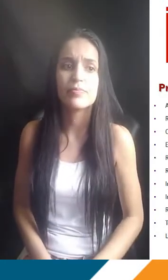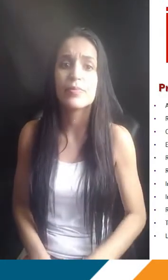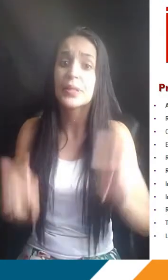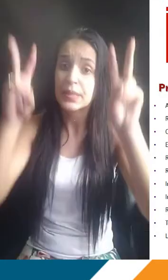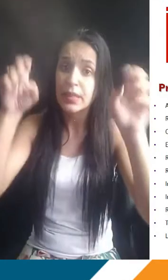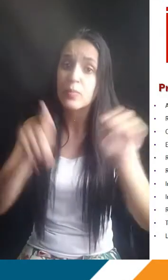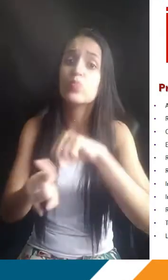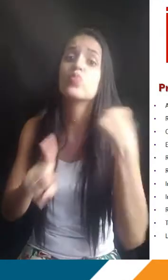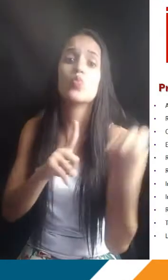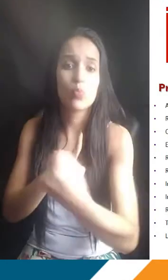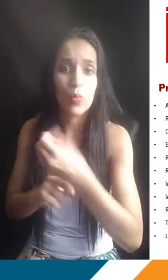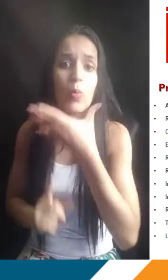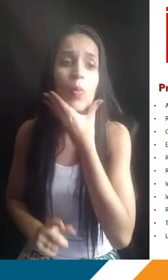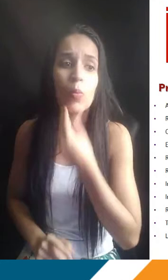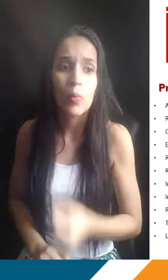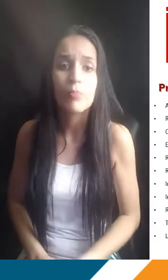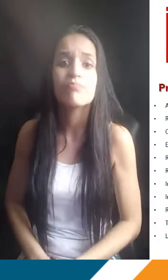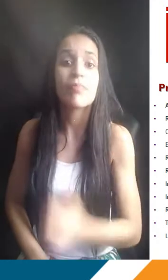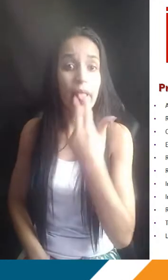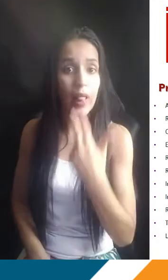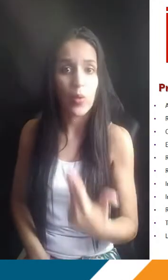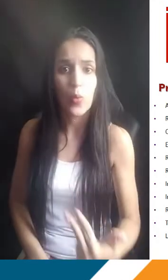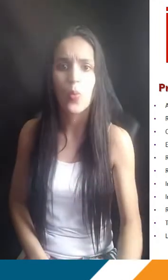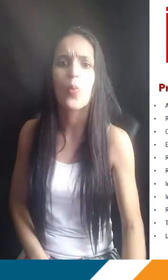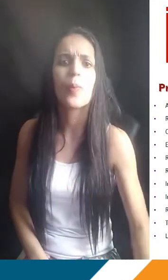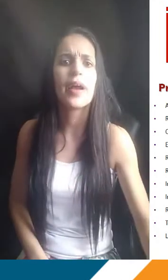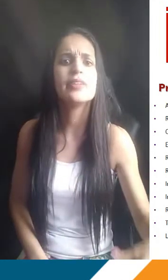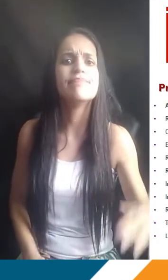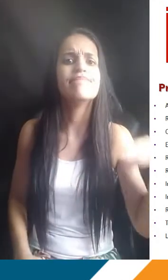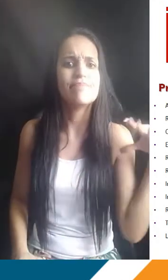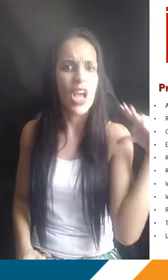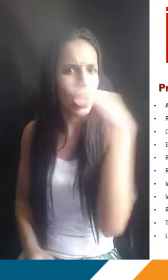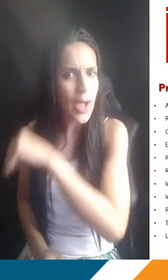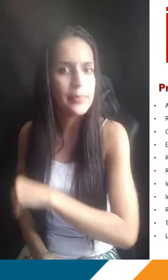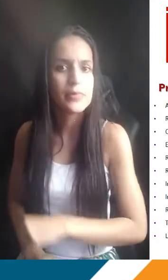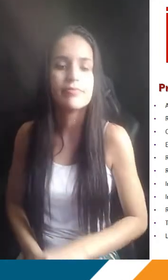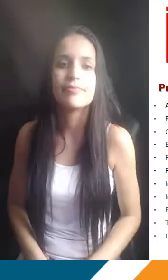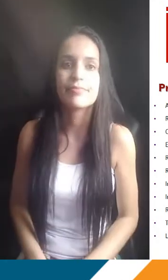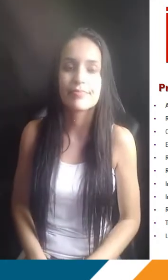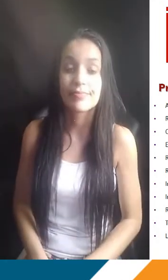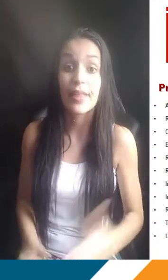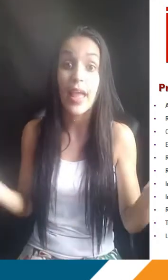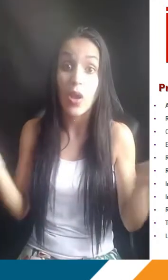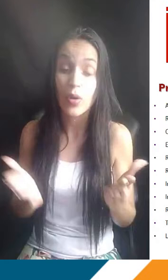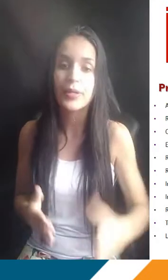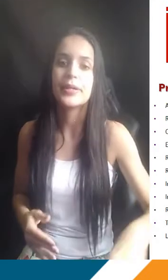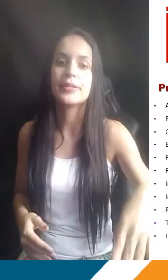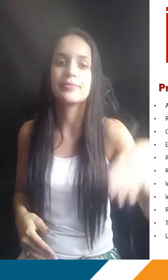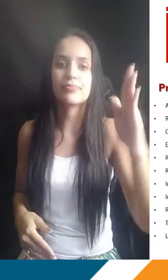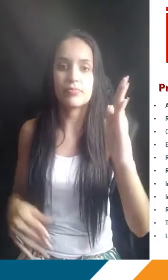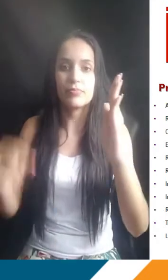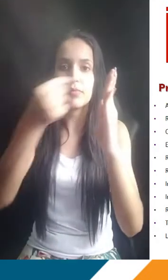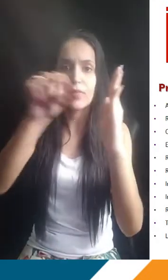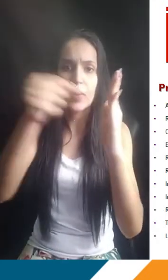metalinguagem, o regionalismo universal, a temática social e humana e uma linguagem mais objetiva. Na prosa, nós vamos ter